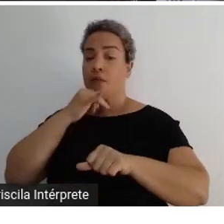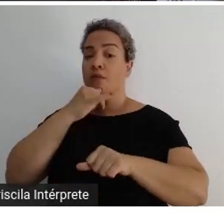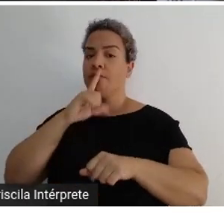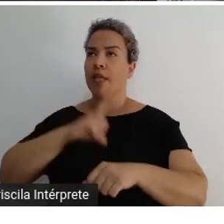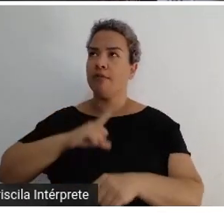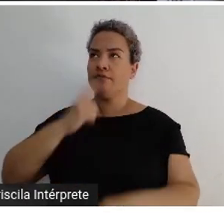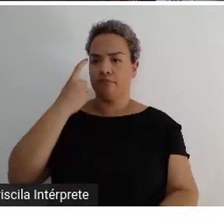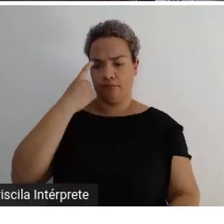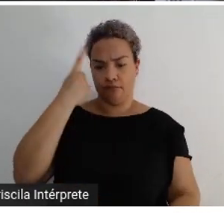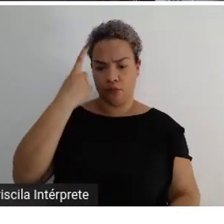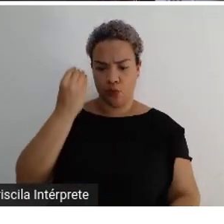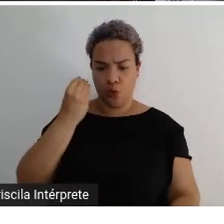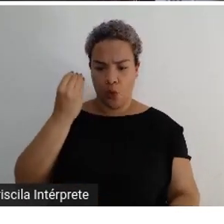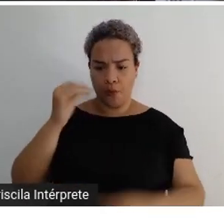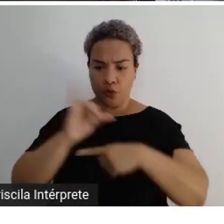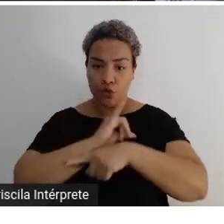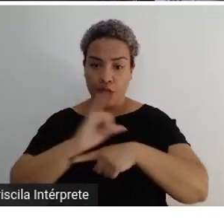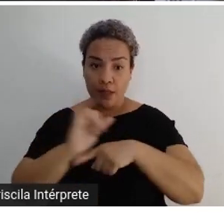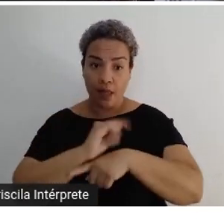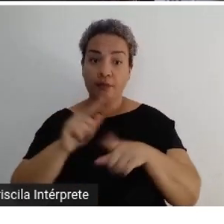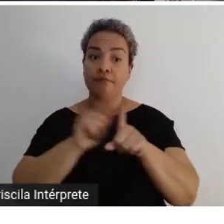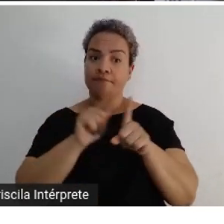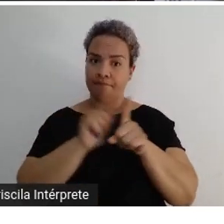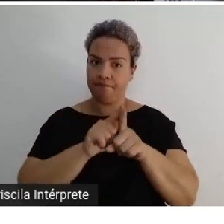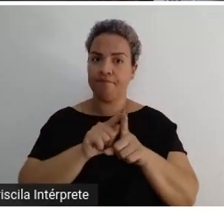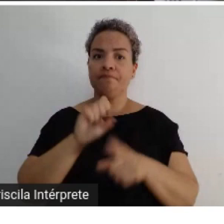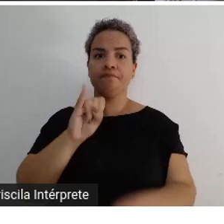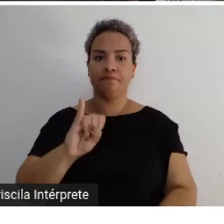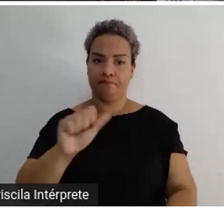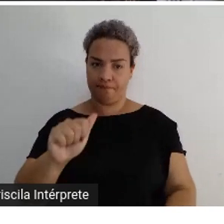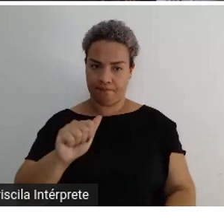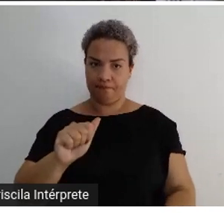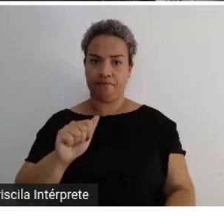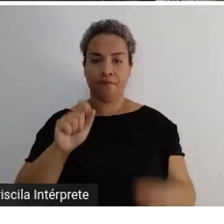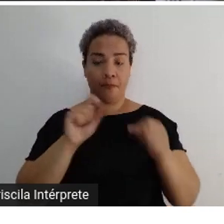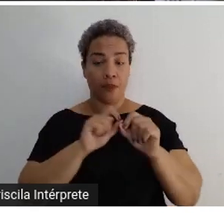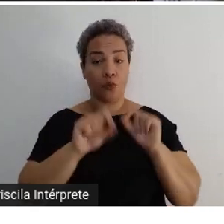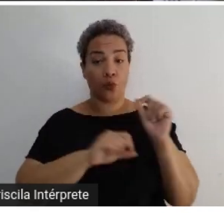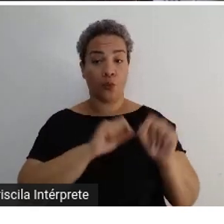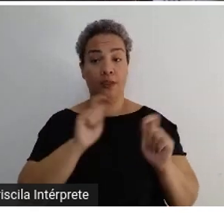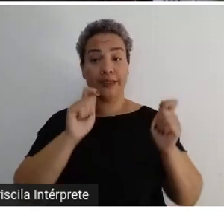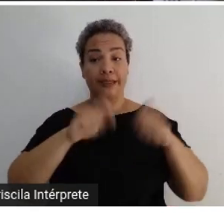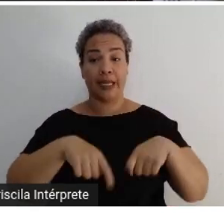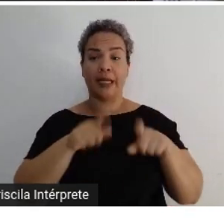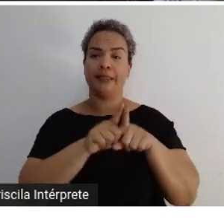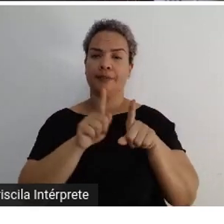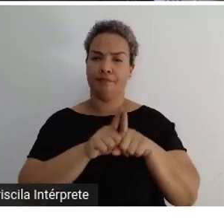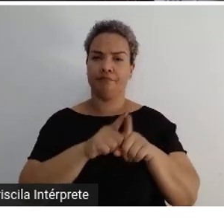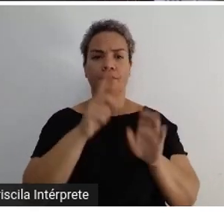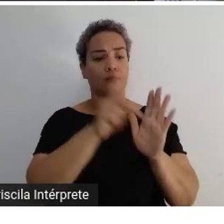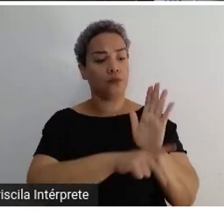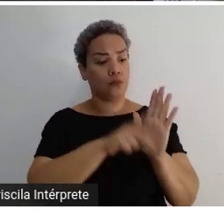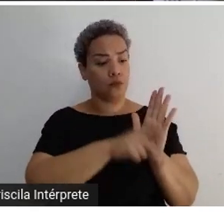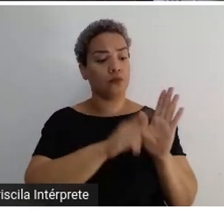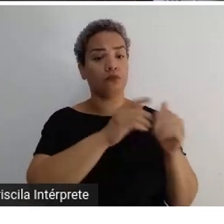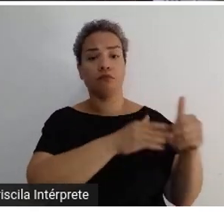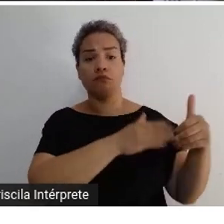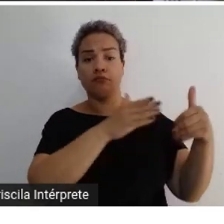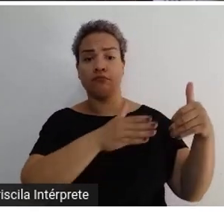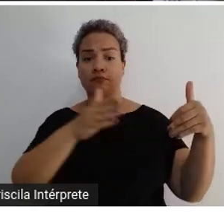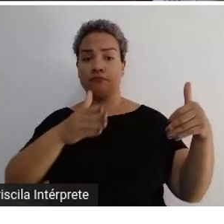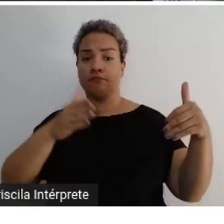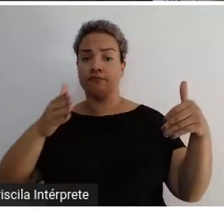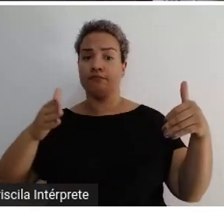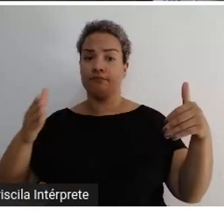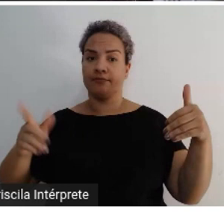insights. Além do treinamento da inteligência artificial e faz com que esse projeto ele seja cíclico, né? Então ela identificou uma